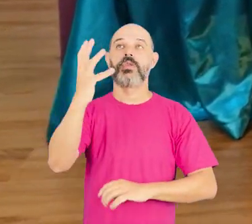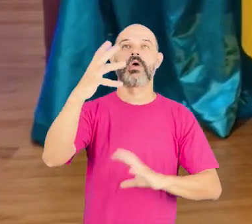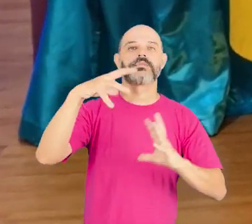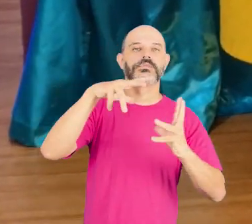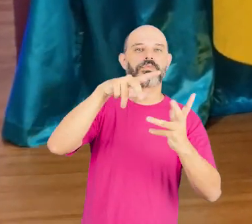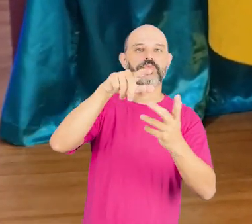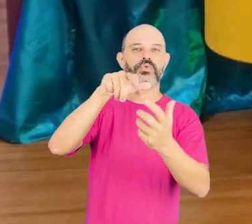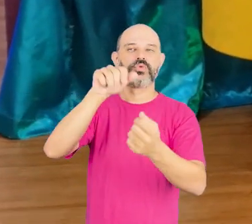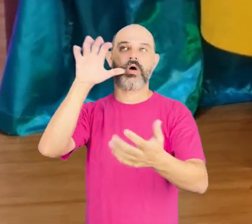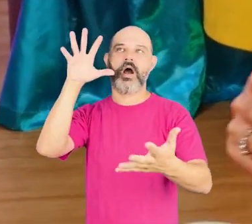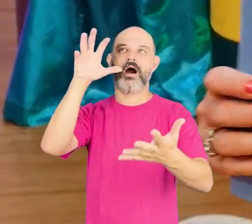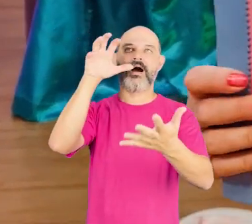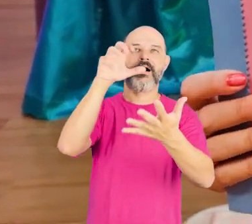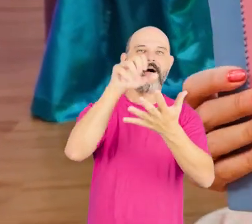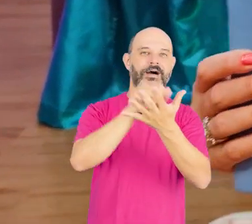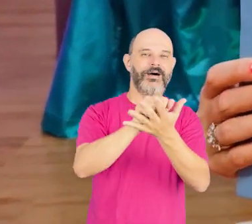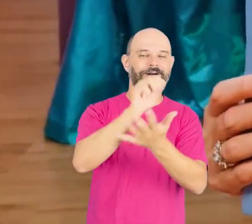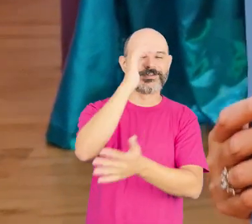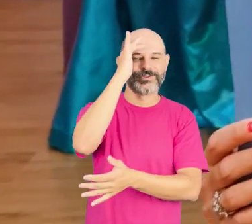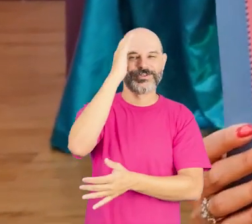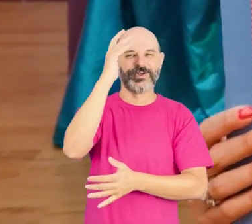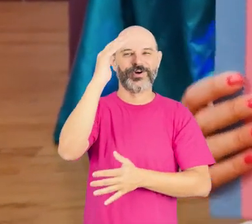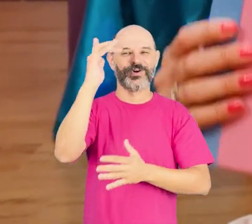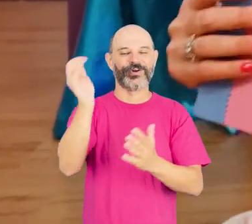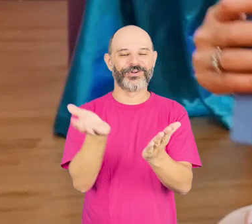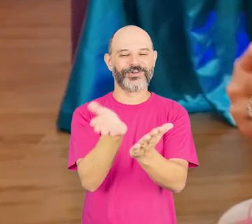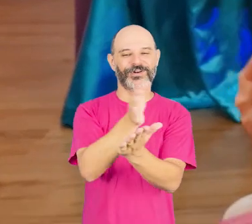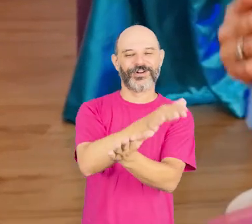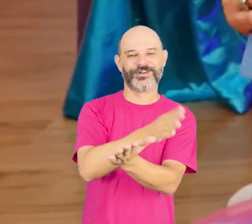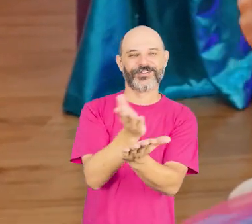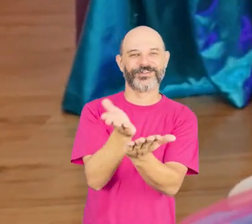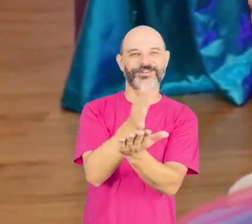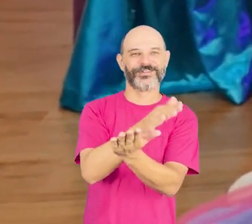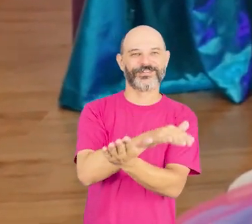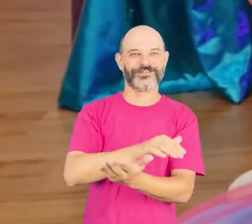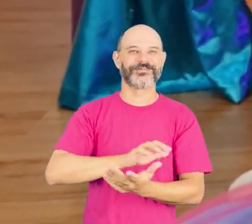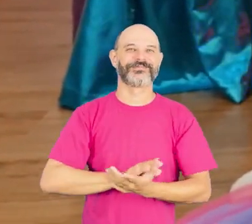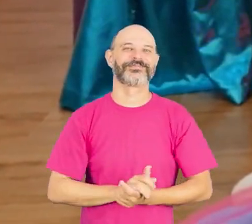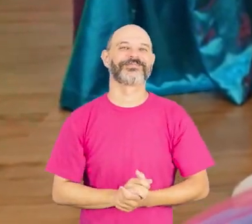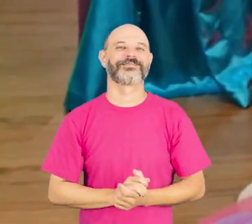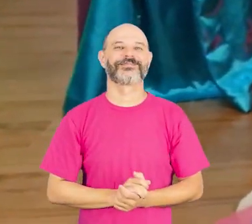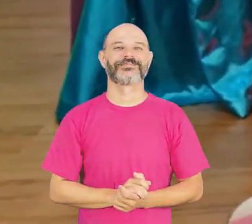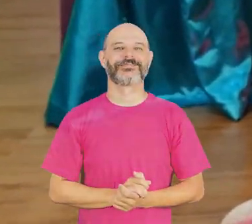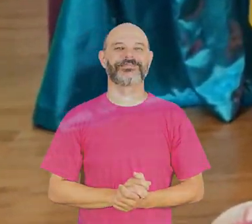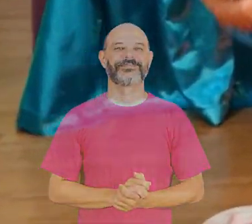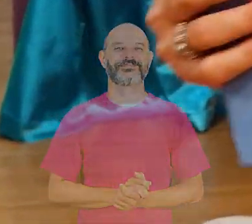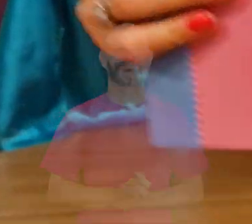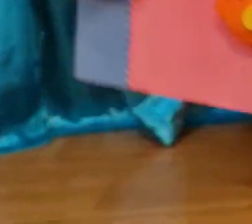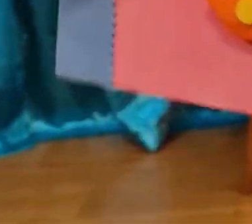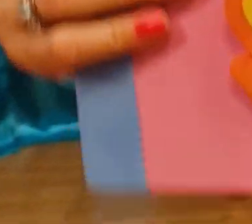No mundo fica registrado nos sonhos do nosso grande livro dos sonhos.